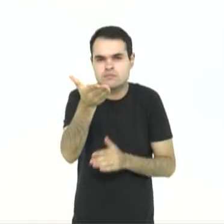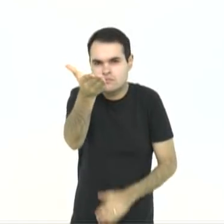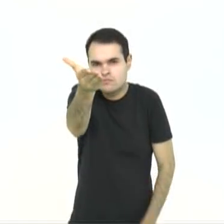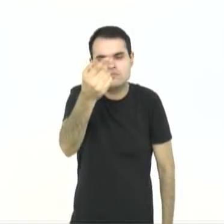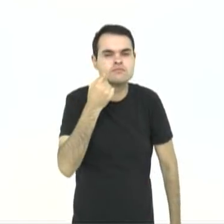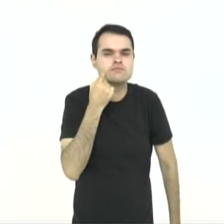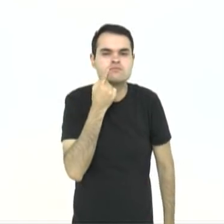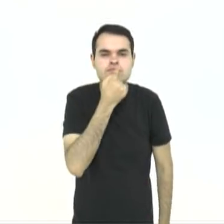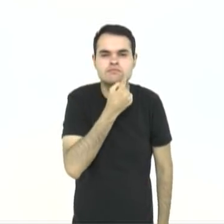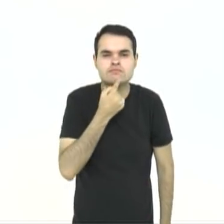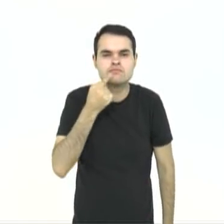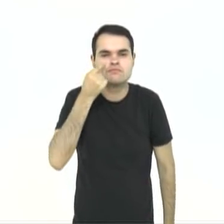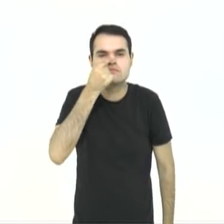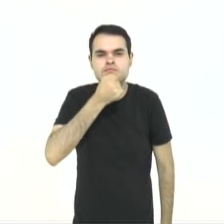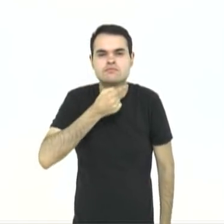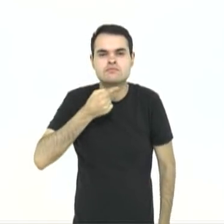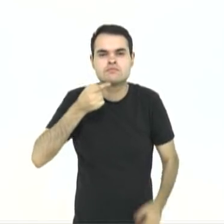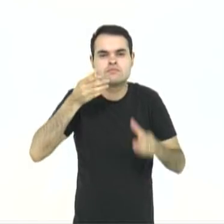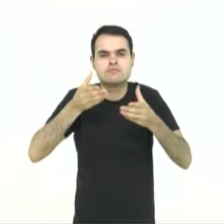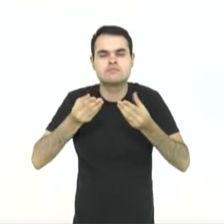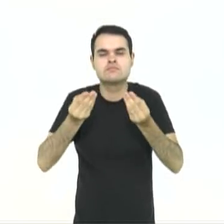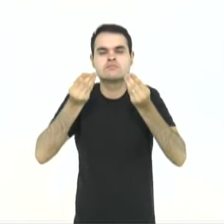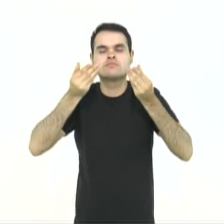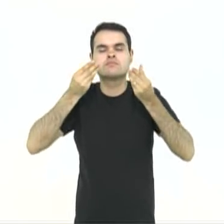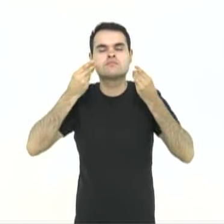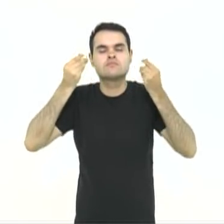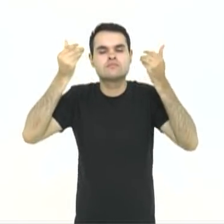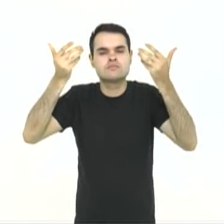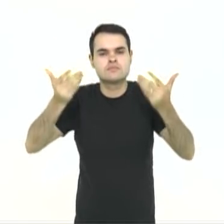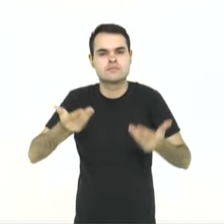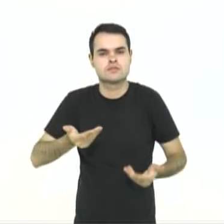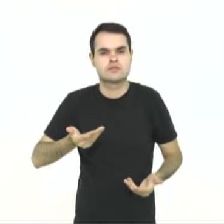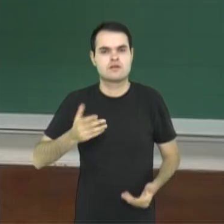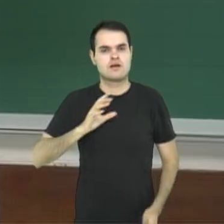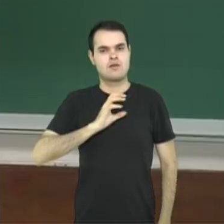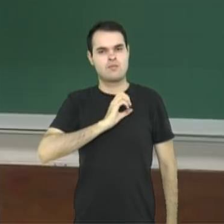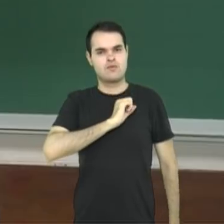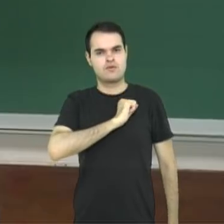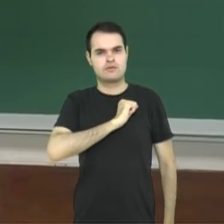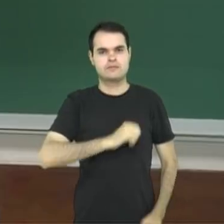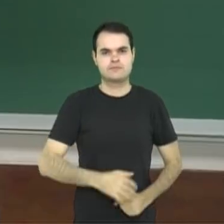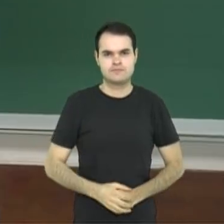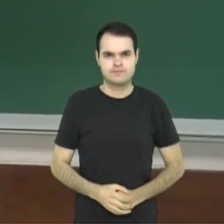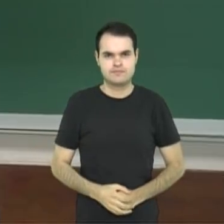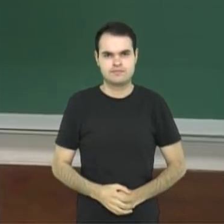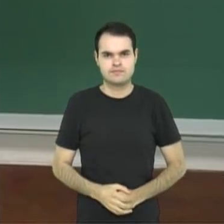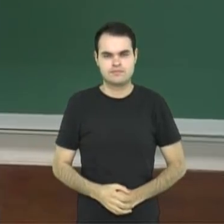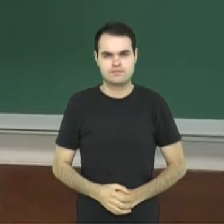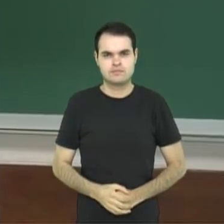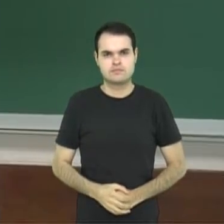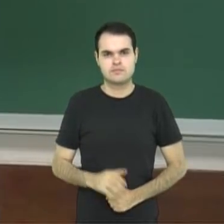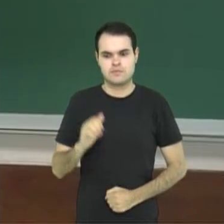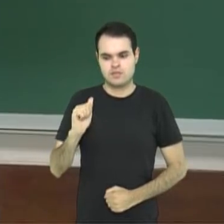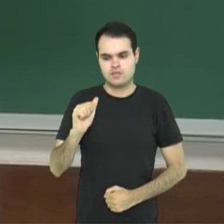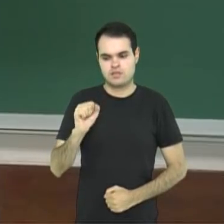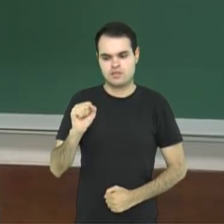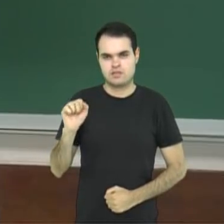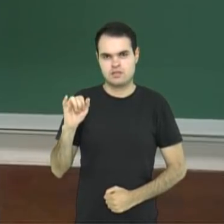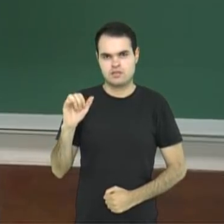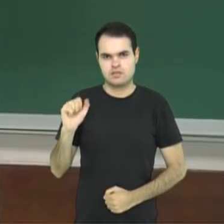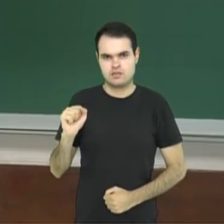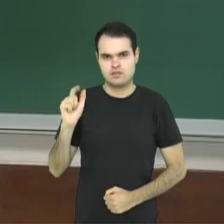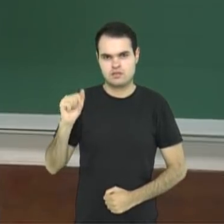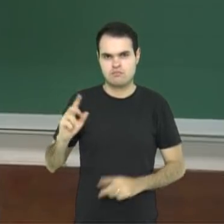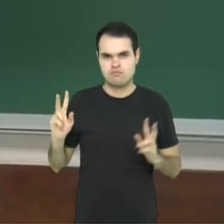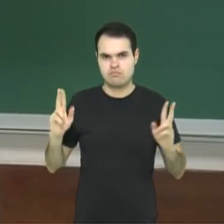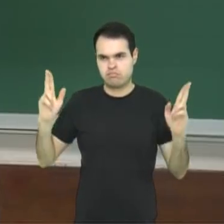Em que melhor se beba o bálsamo do amor? Machado de Assis. Né? Então aqui a gente tem um fragmento aqui